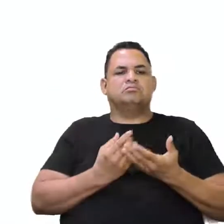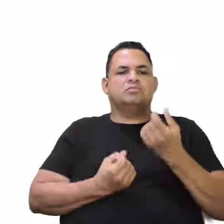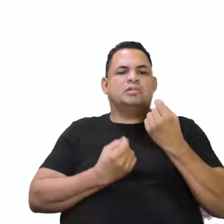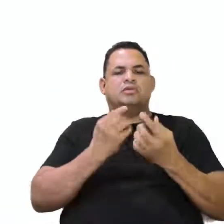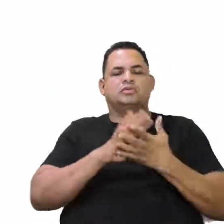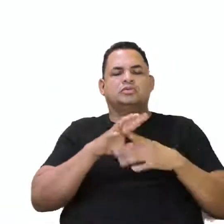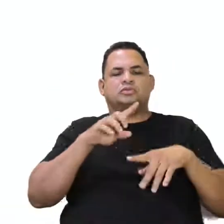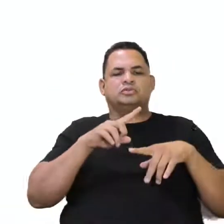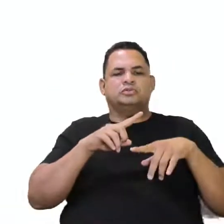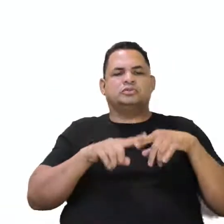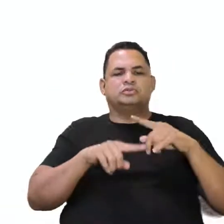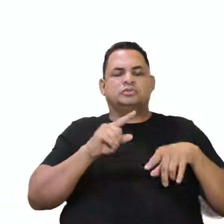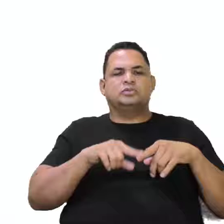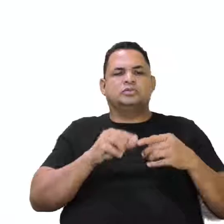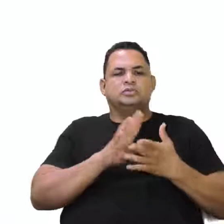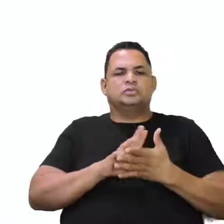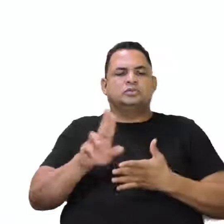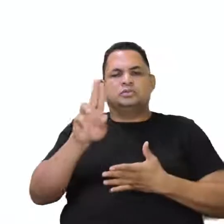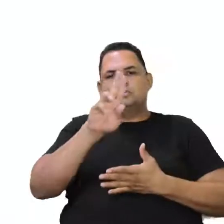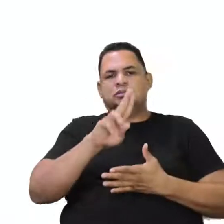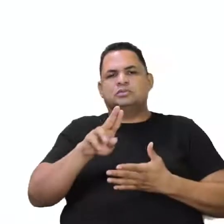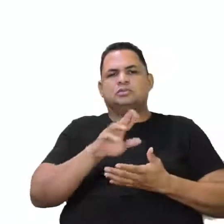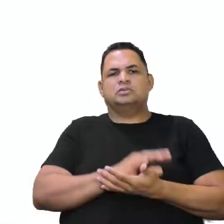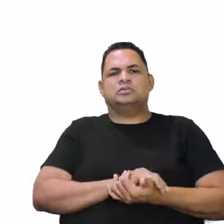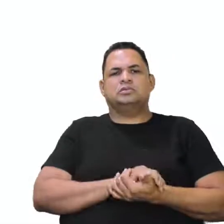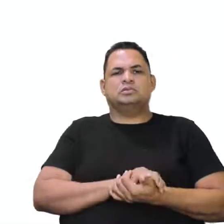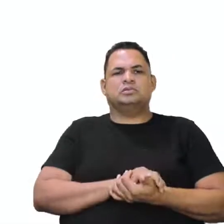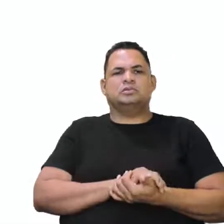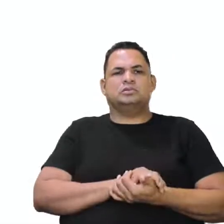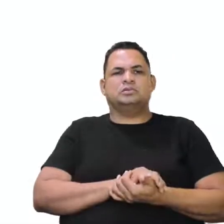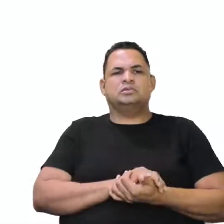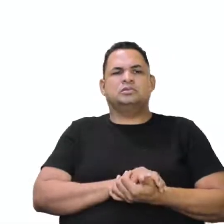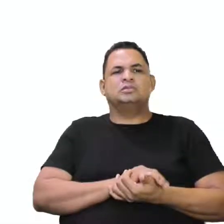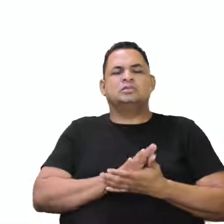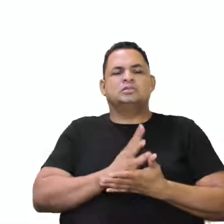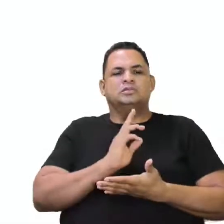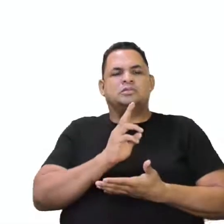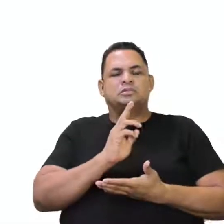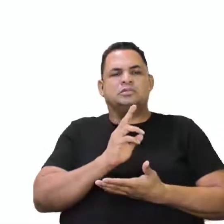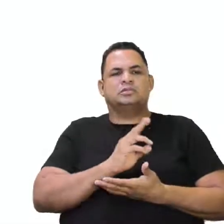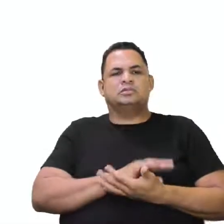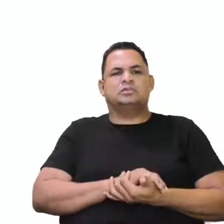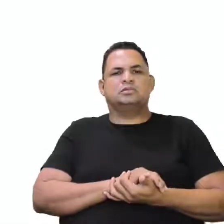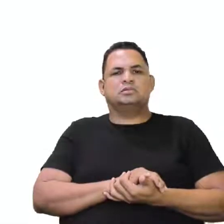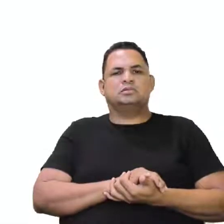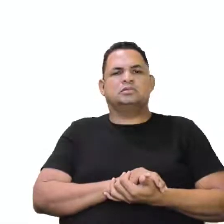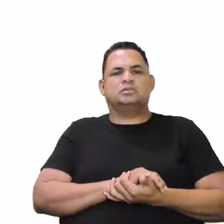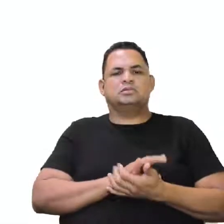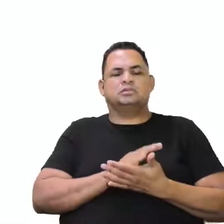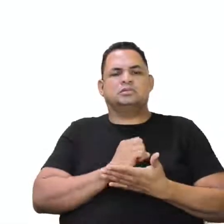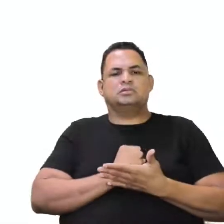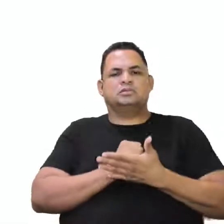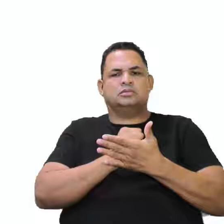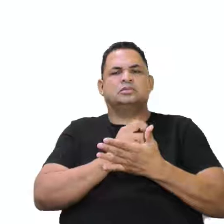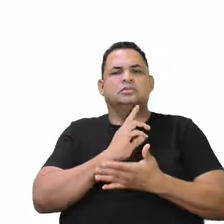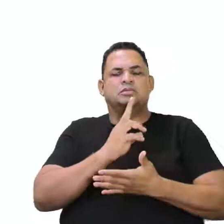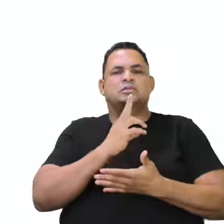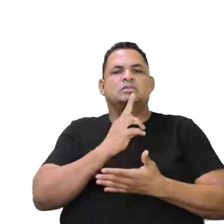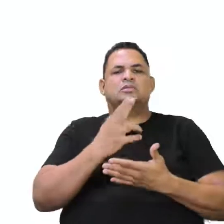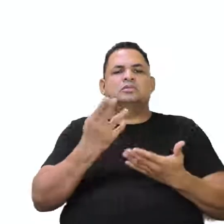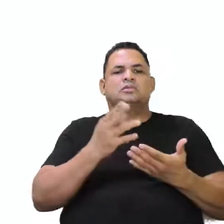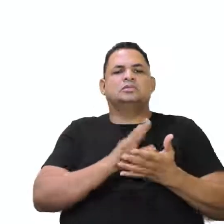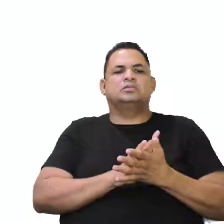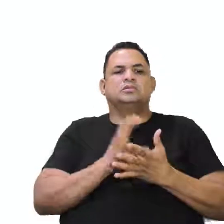produtos que ainda são utilizados aí. E aí eles vão, com certeza, favorecer o processo